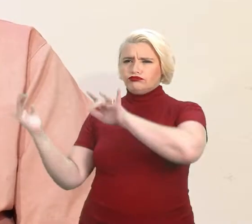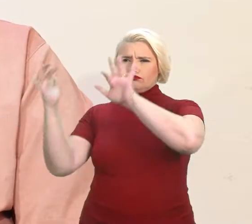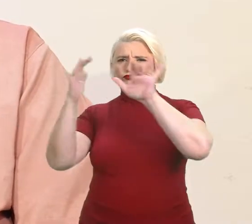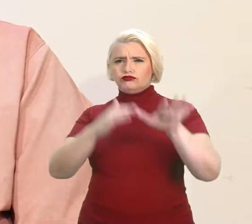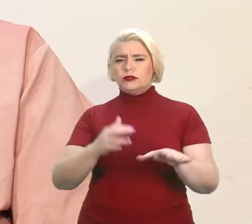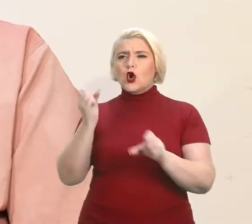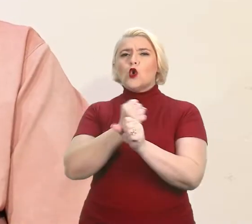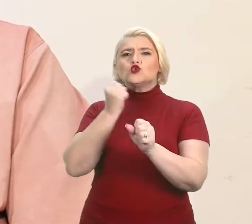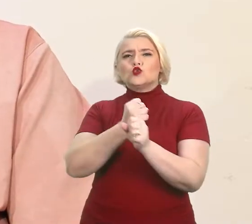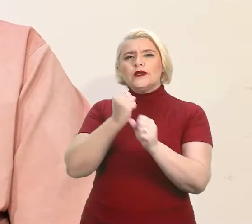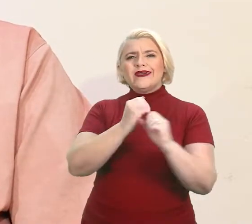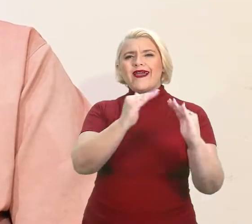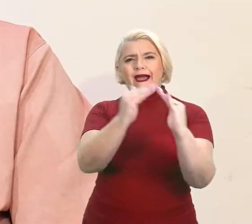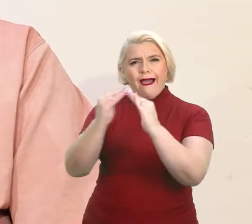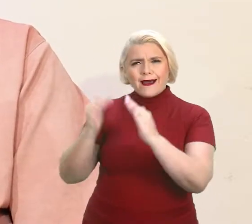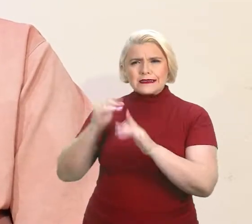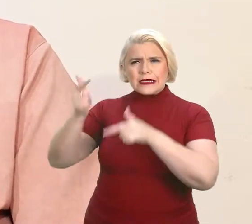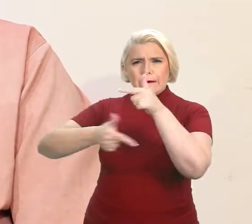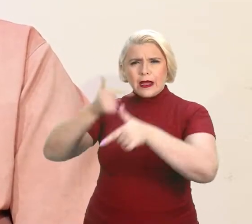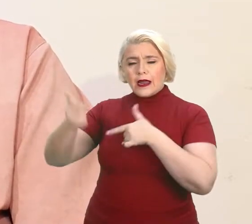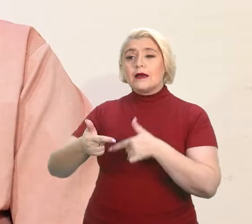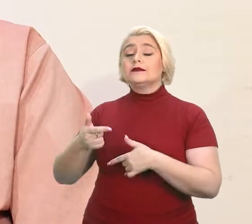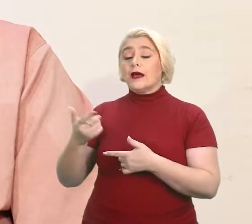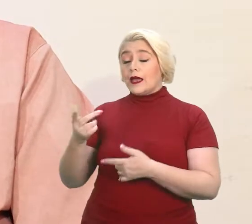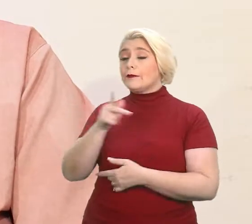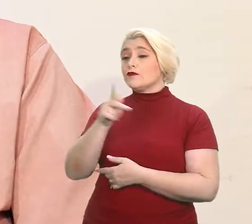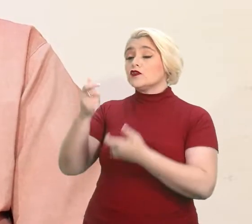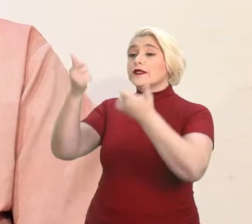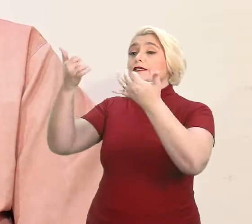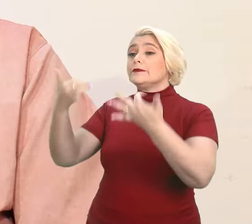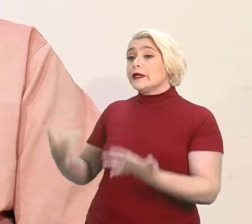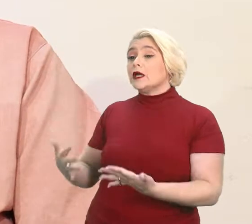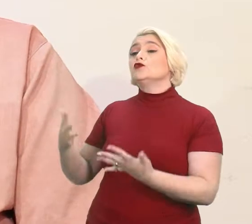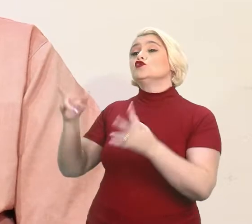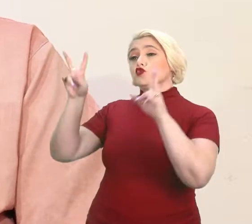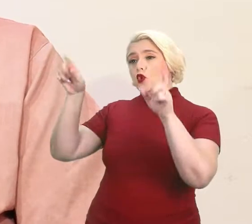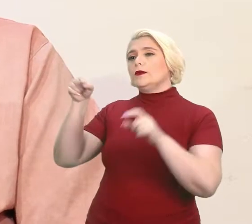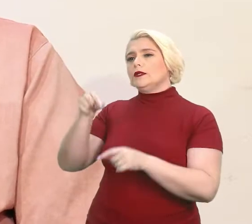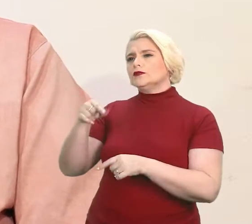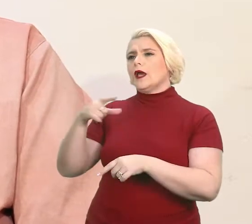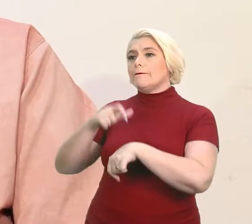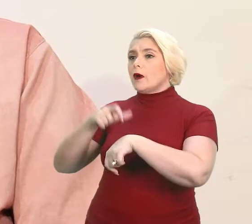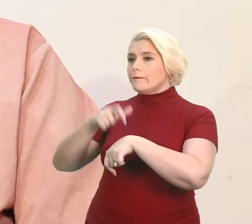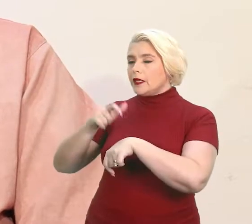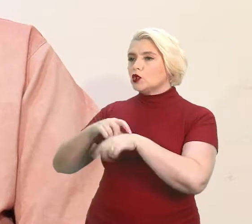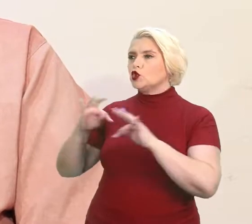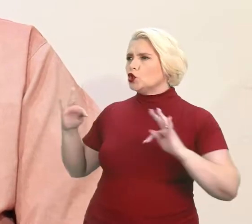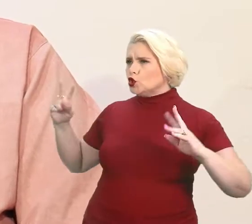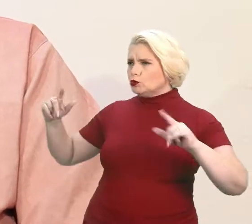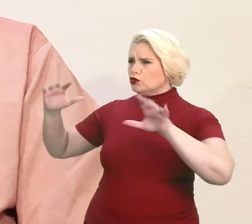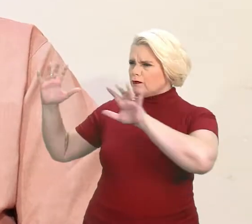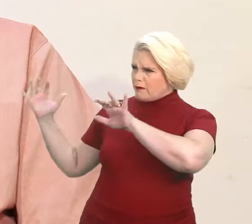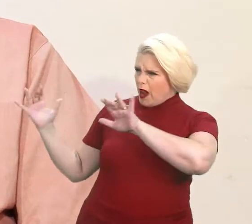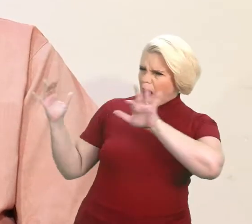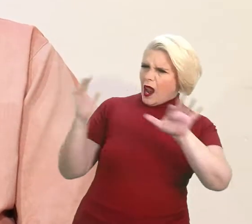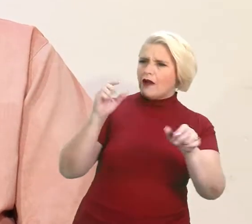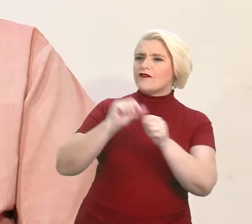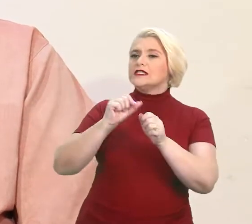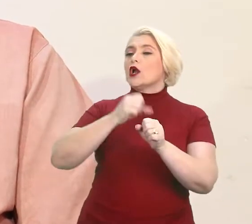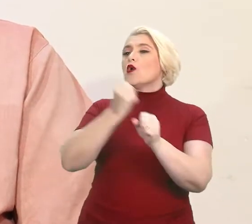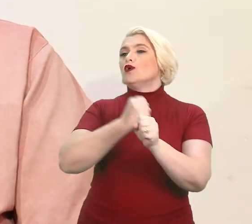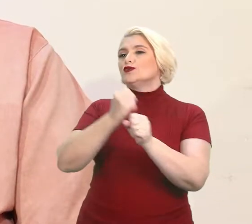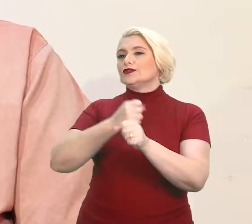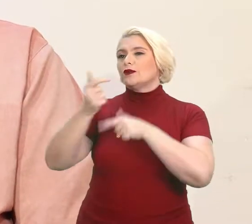E a professora está justamente se referindo que era um momento que engajava toda a comunidade para fazer trabalhos